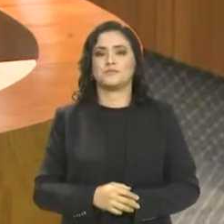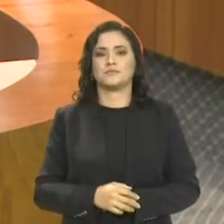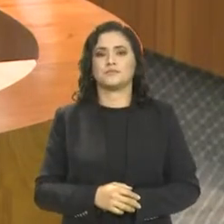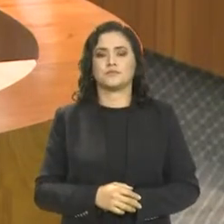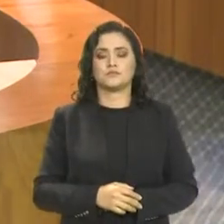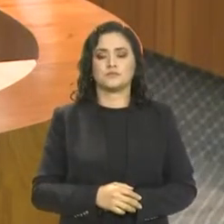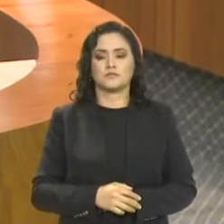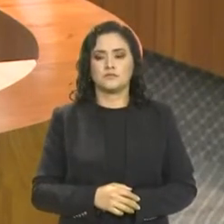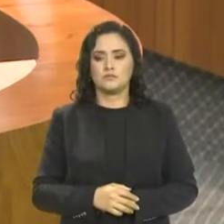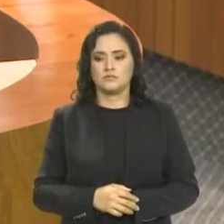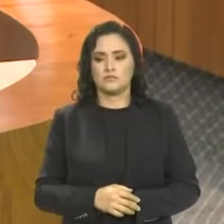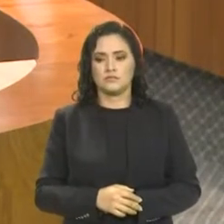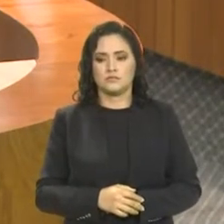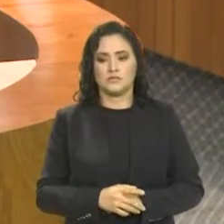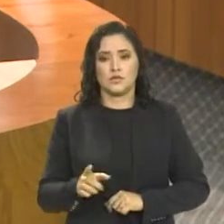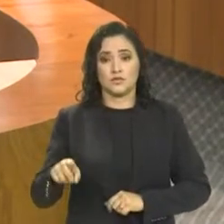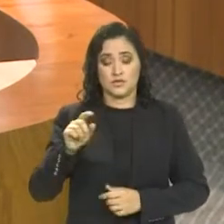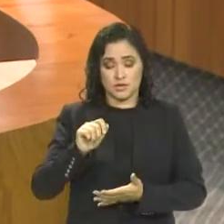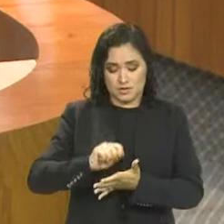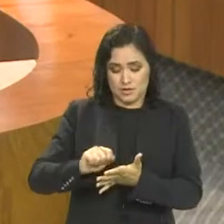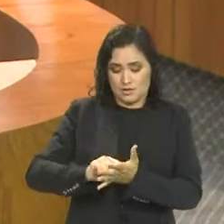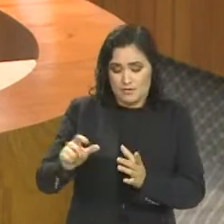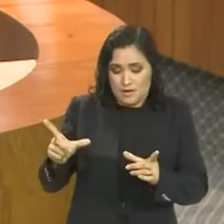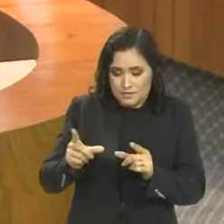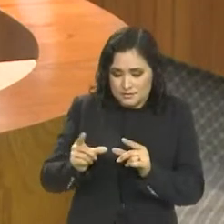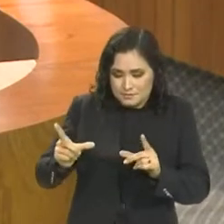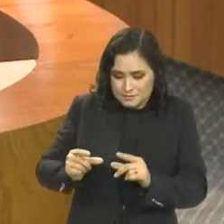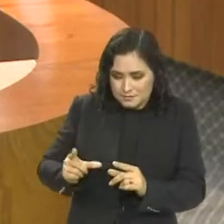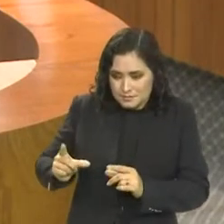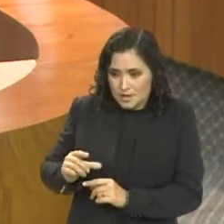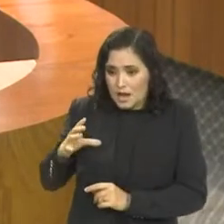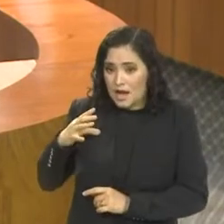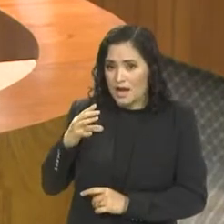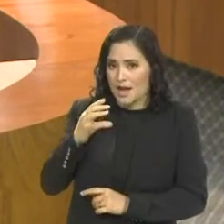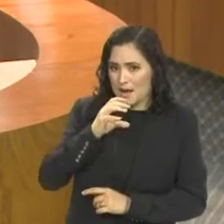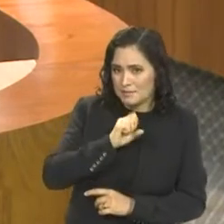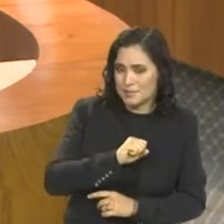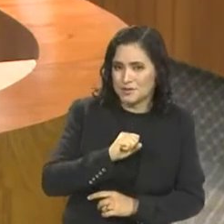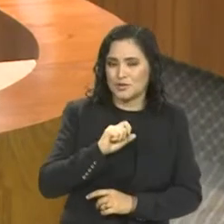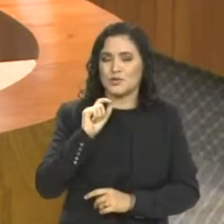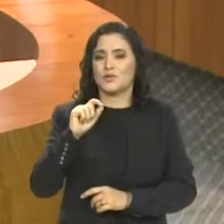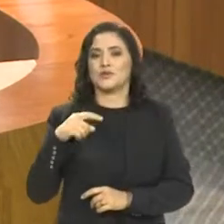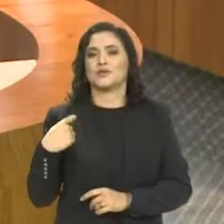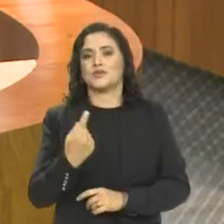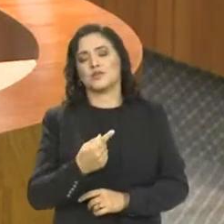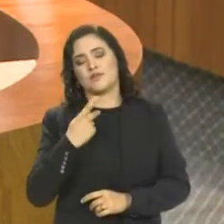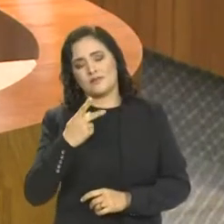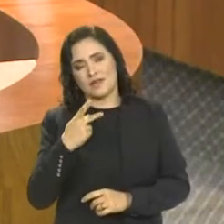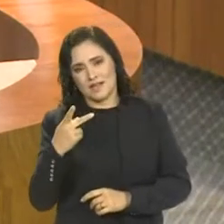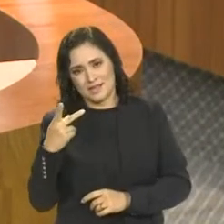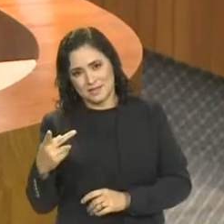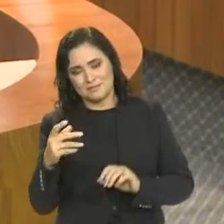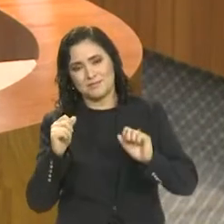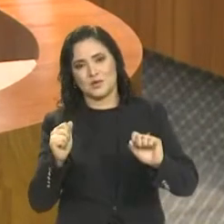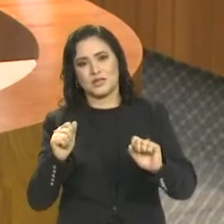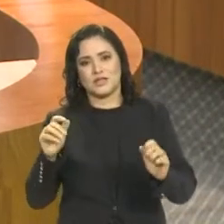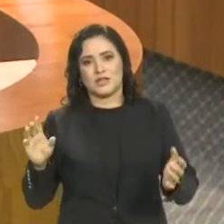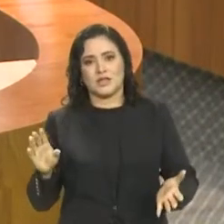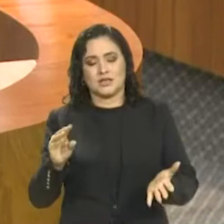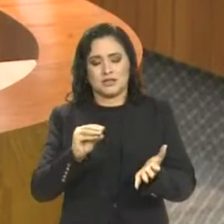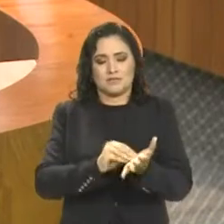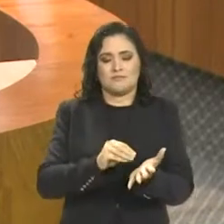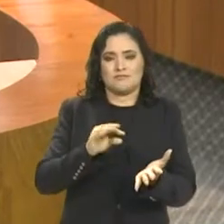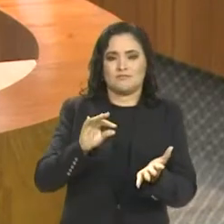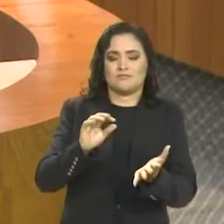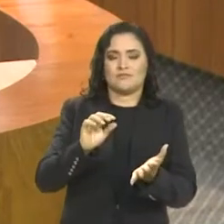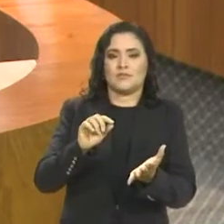abreviar rapidamente, por meio da escrita, a nossa fala, para que possa constar nos anais da Assembleia Legislativa do